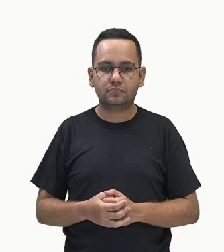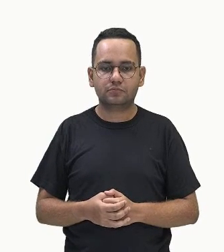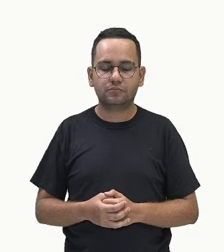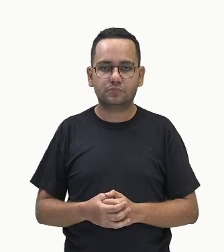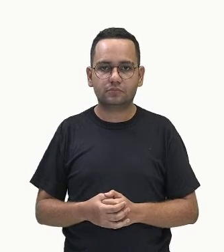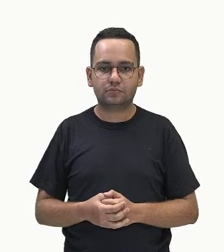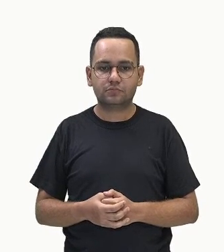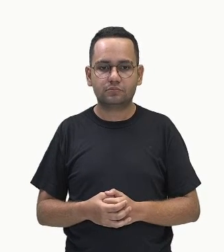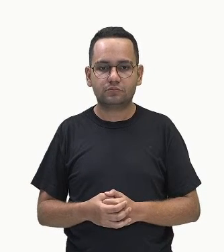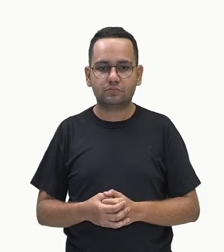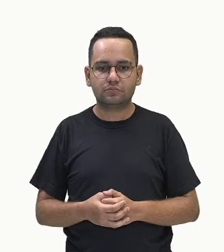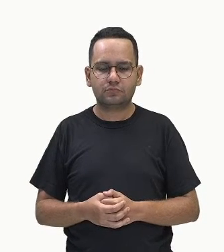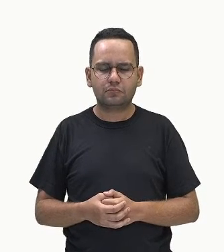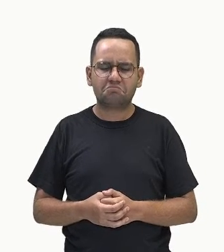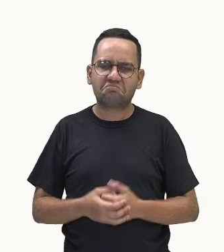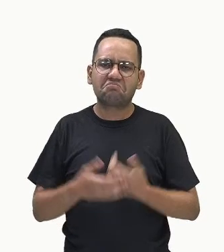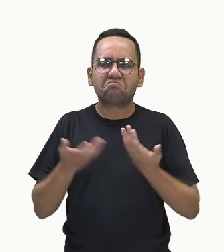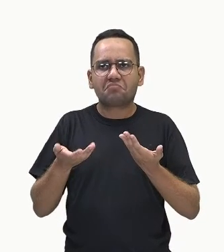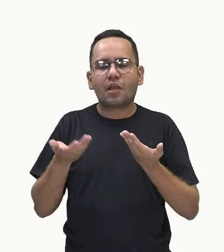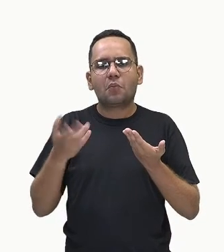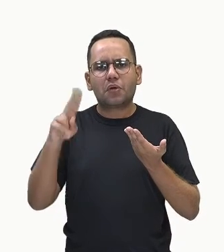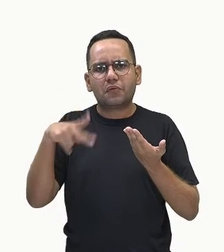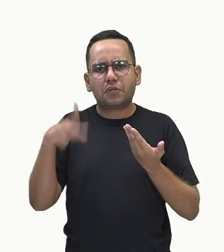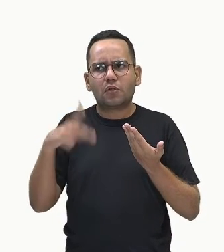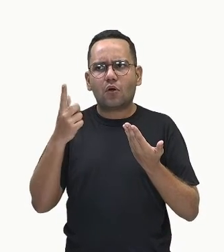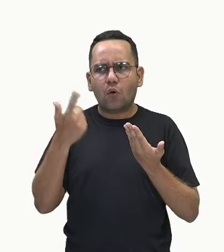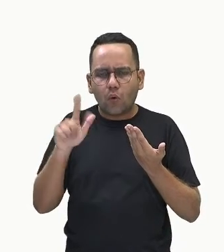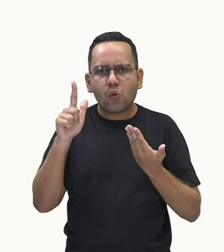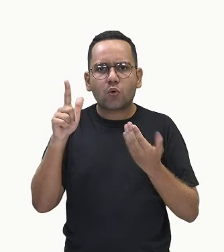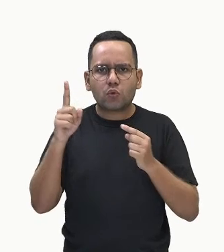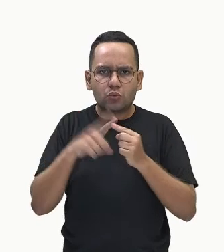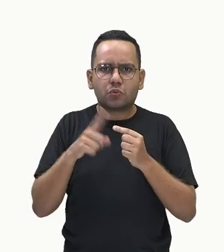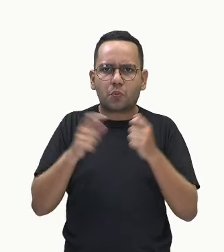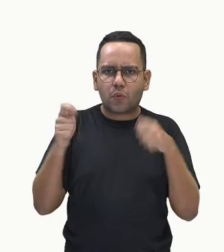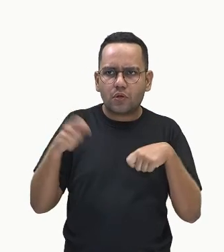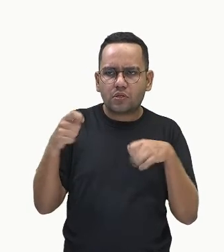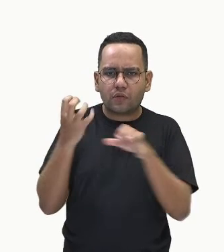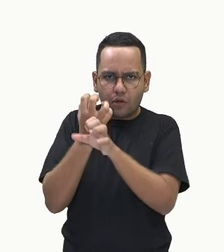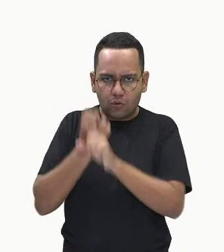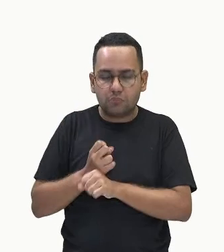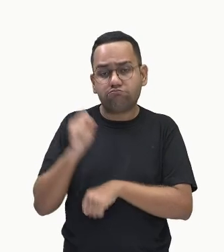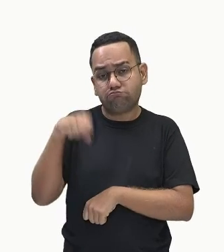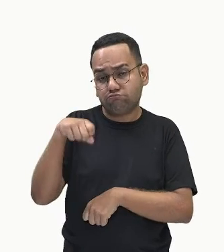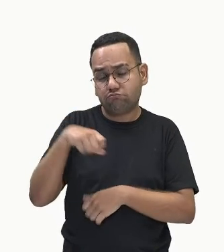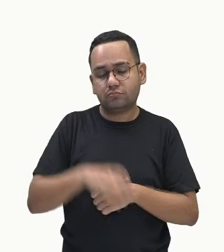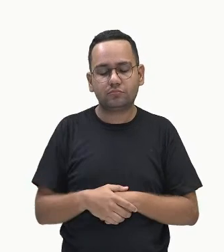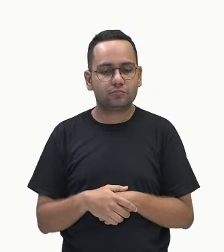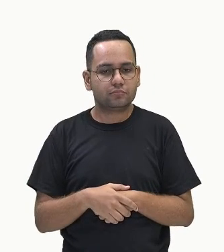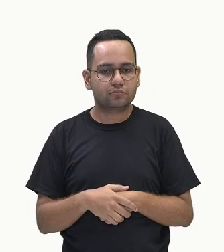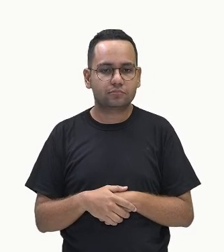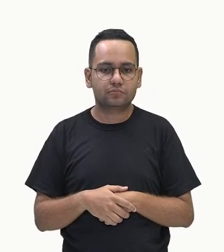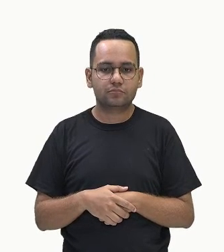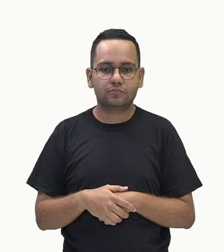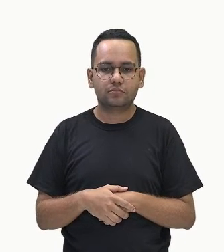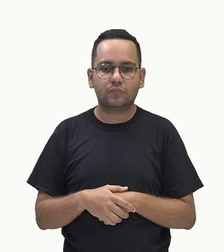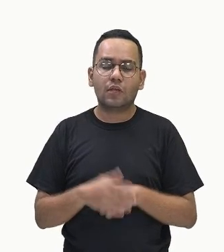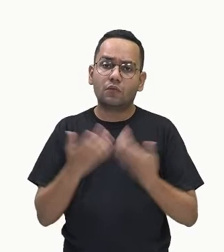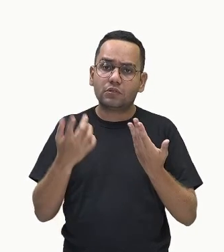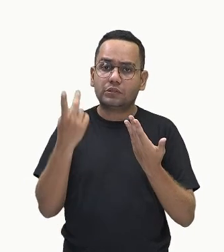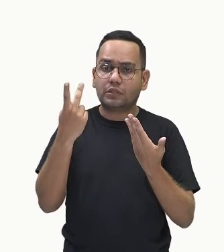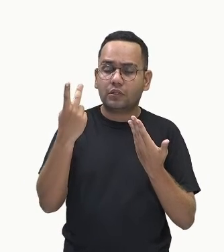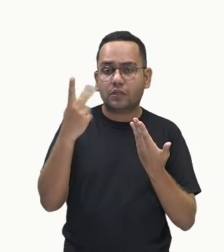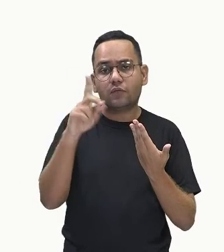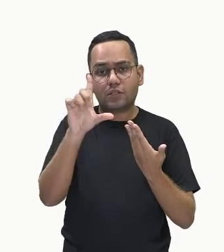Professora, posso resolver de uma outra forma? Pode. Você pode usar aí os recursos matemáticos que você achar